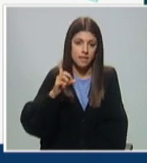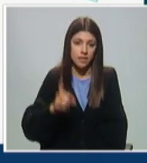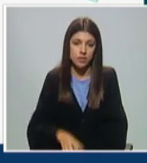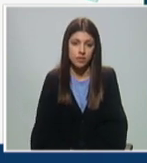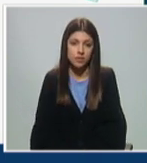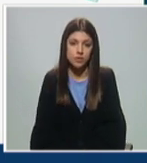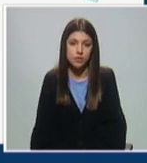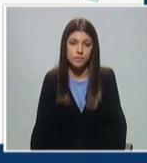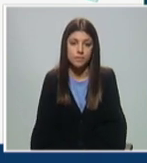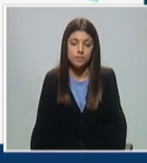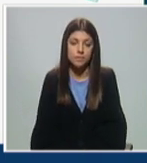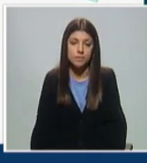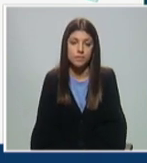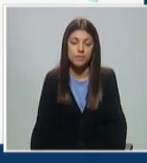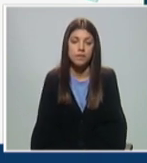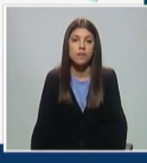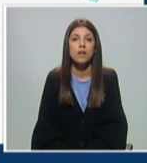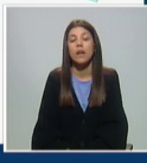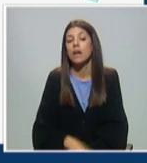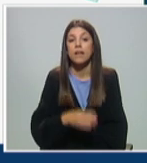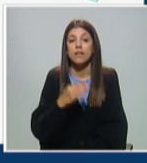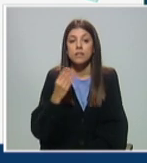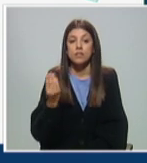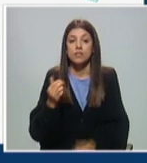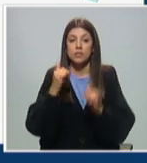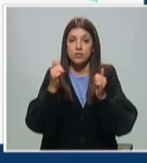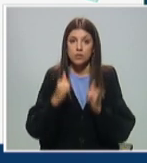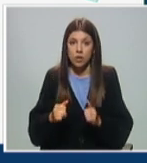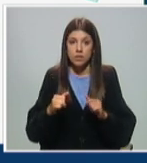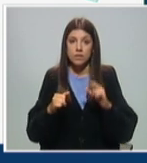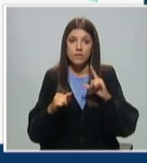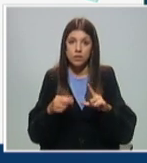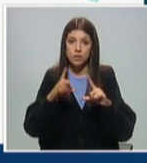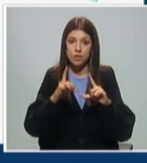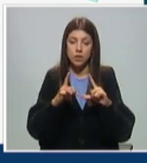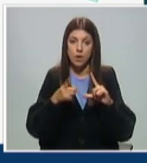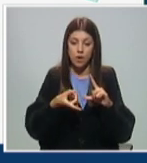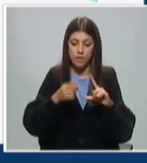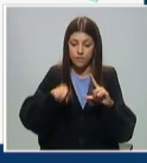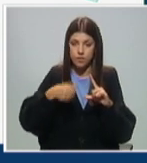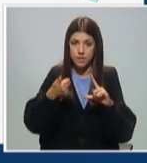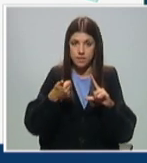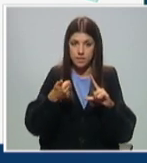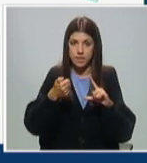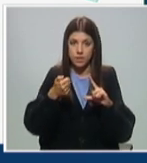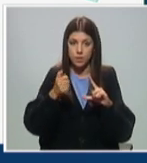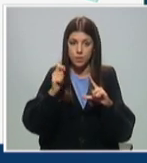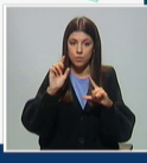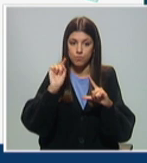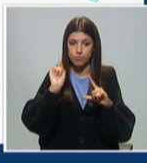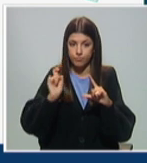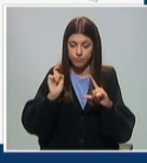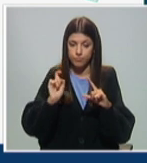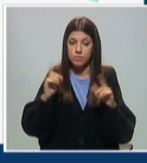Qual é o critério? Alunos com nota inferior a 9,5. É só dar Enter.